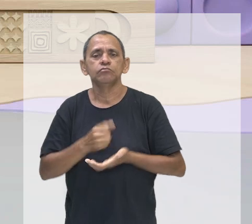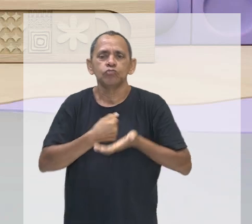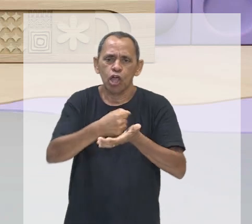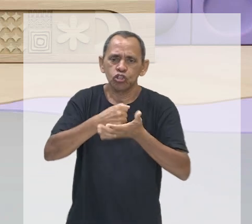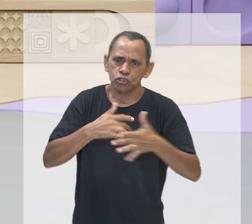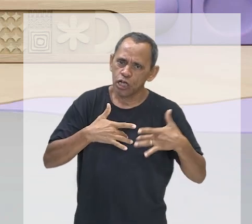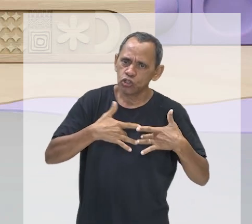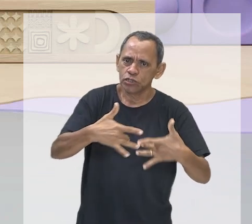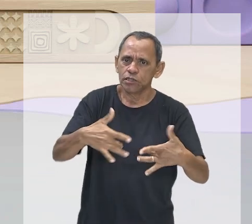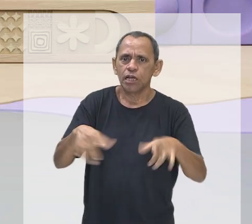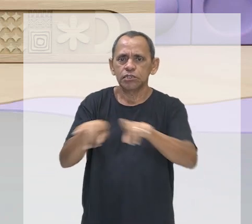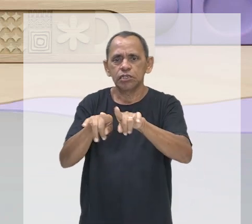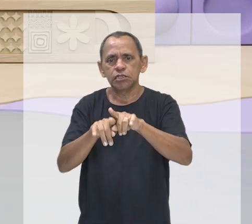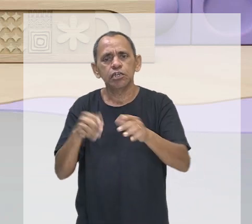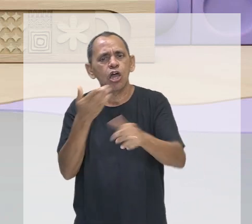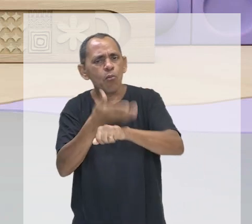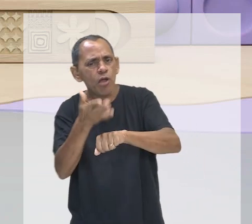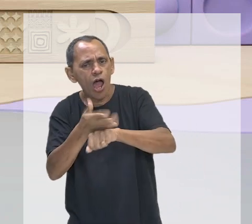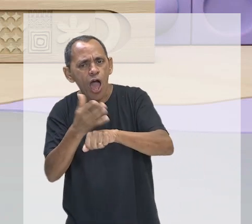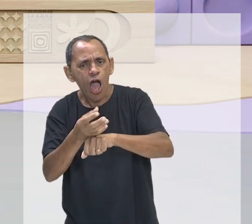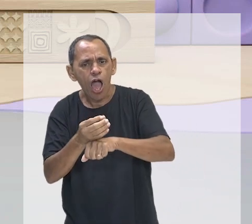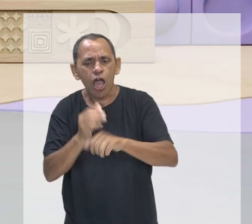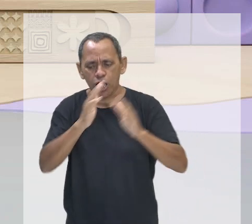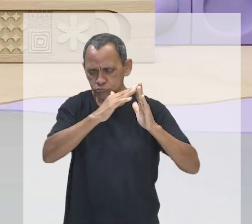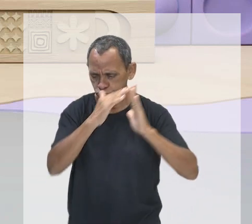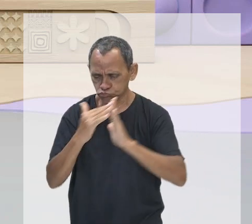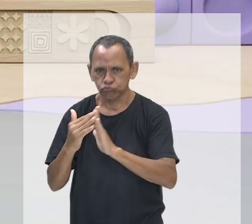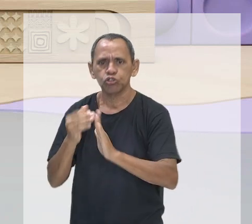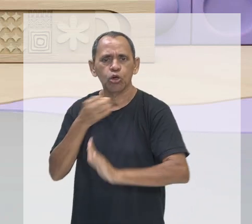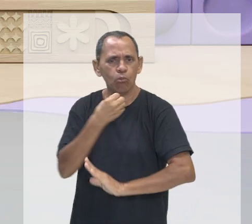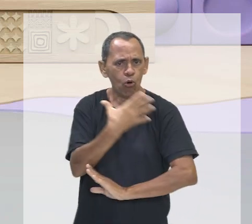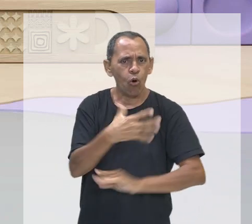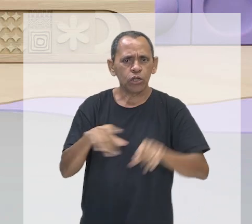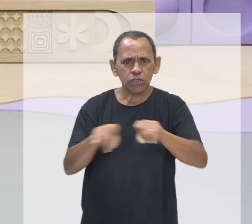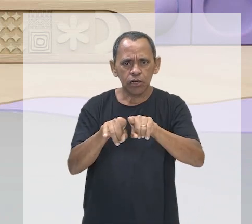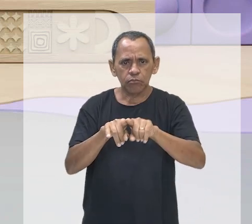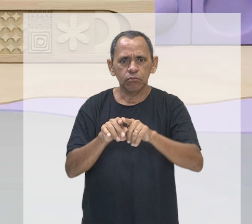necessitados, a prática da boa vizinhança e